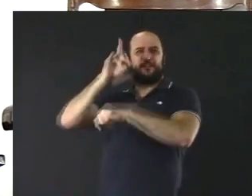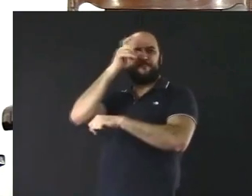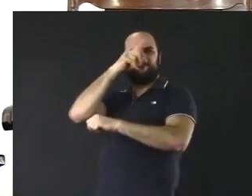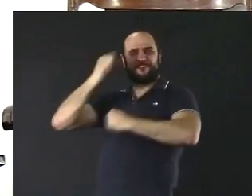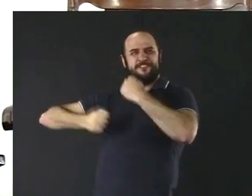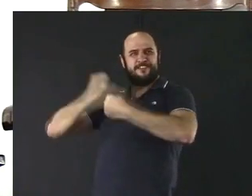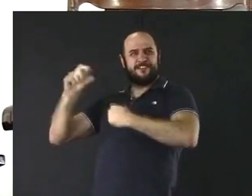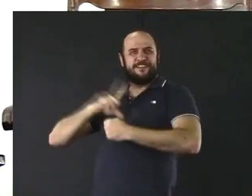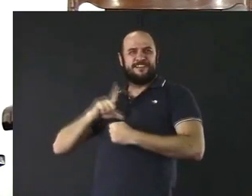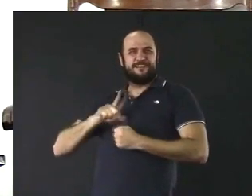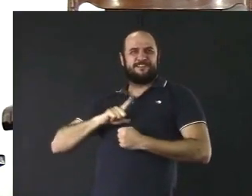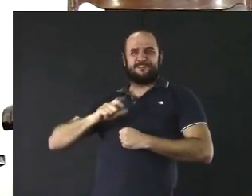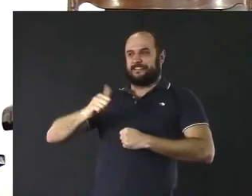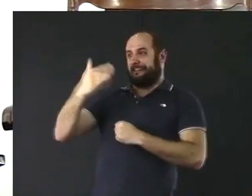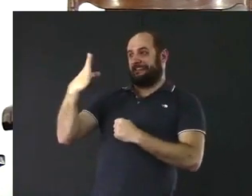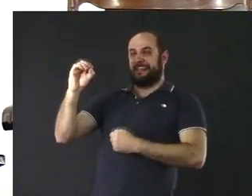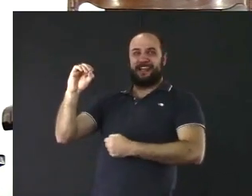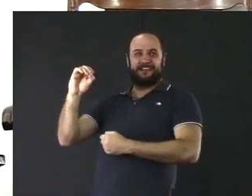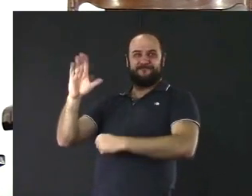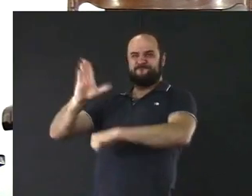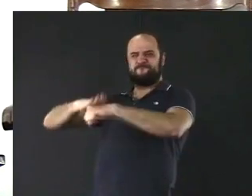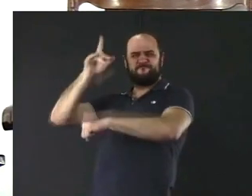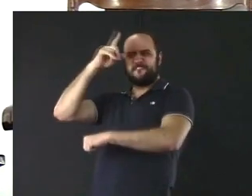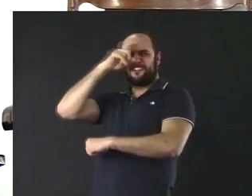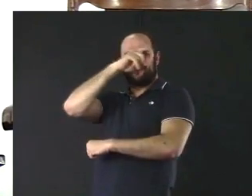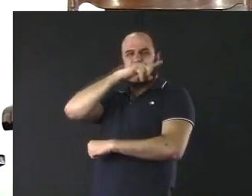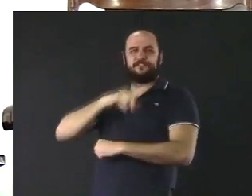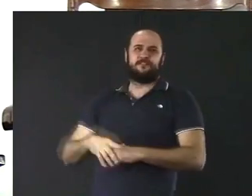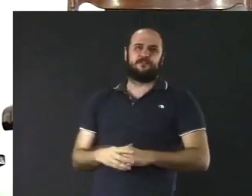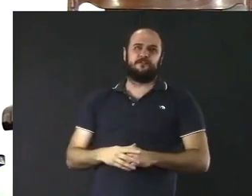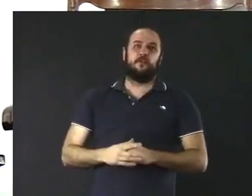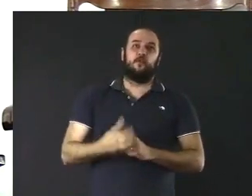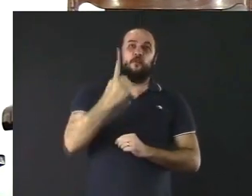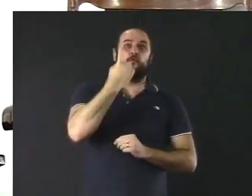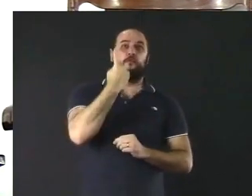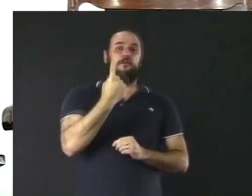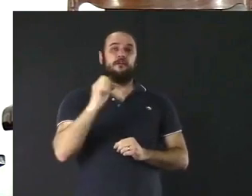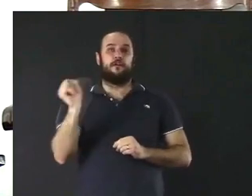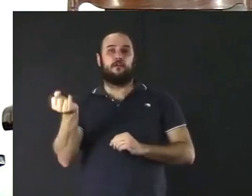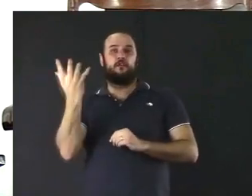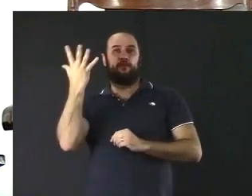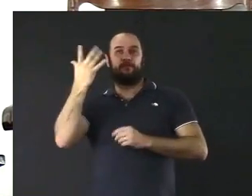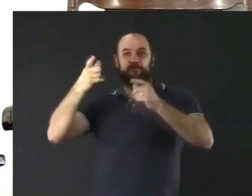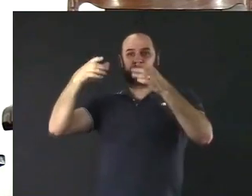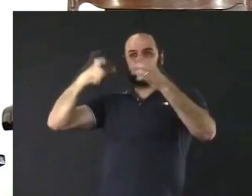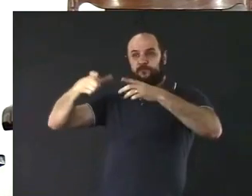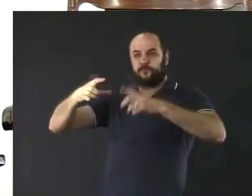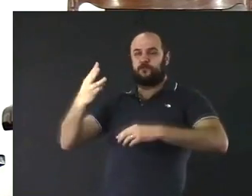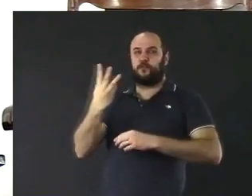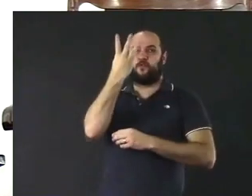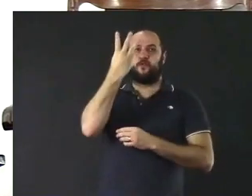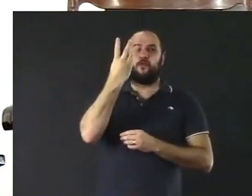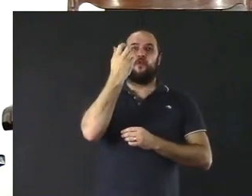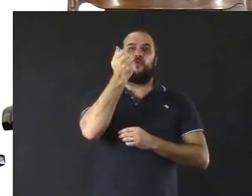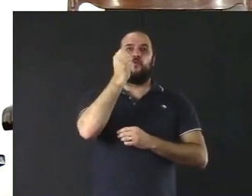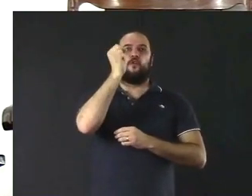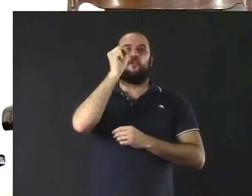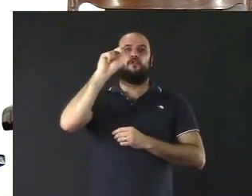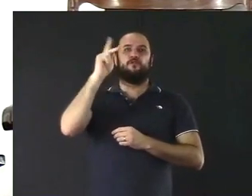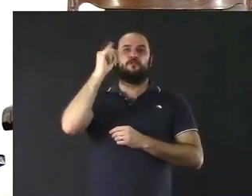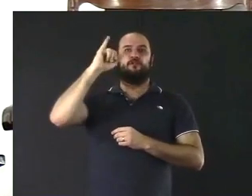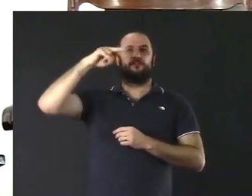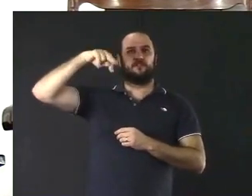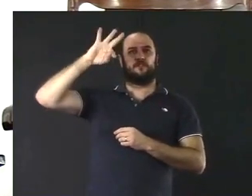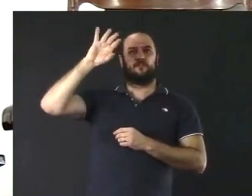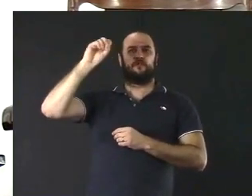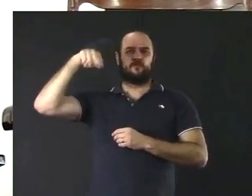encontrei 10 das mais difíceis, entre elas uma que acontece em Washington, chamada de Plan, e